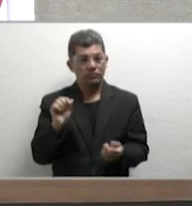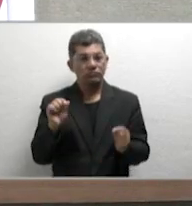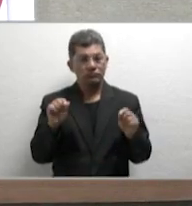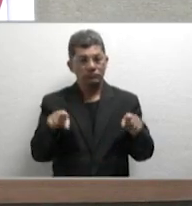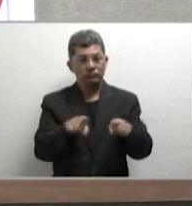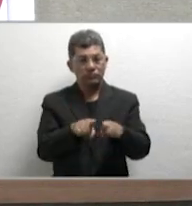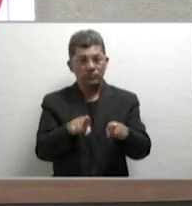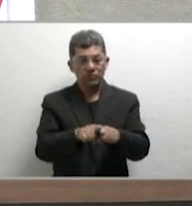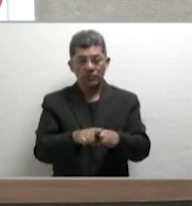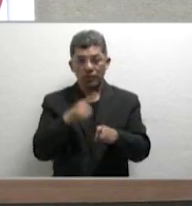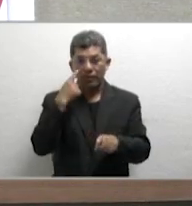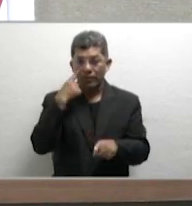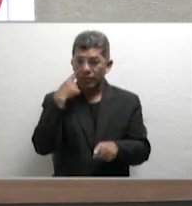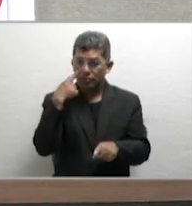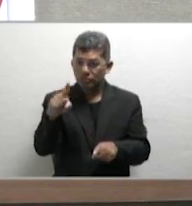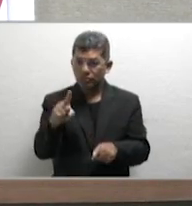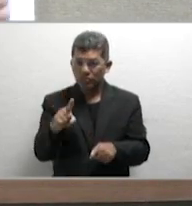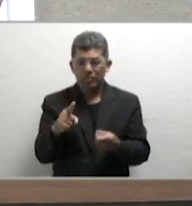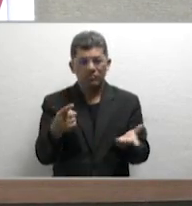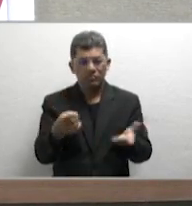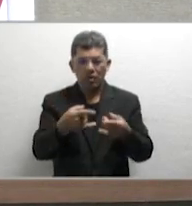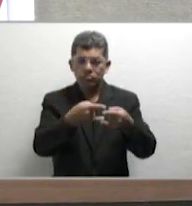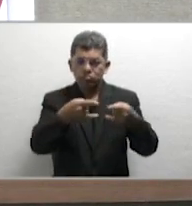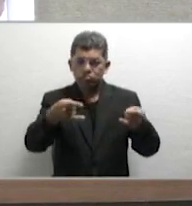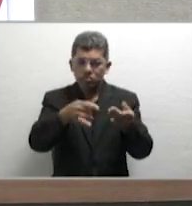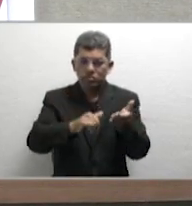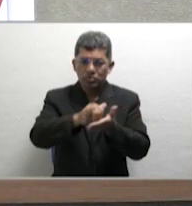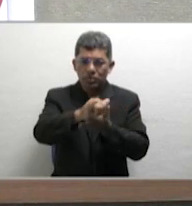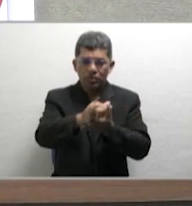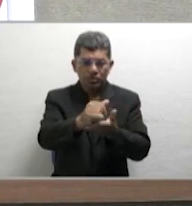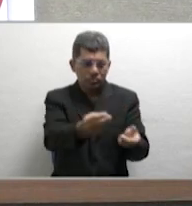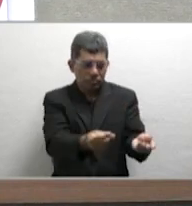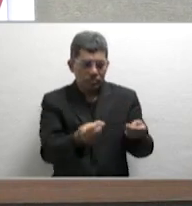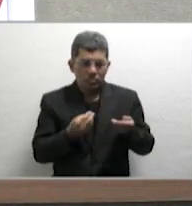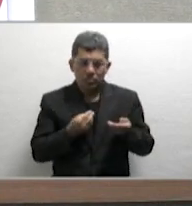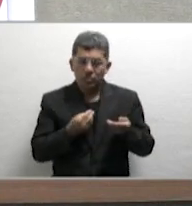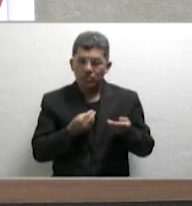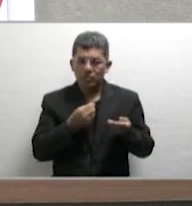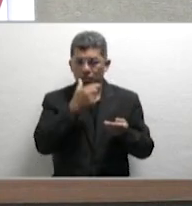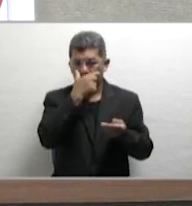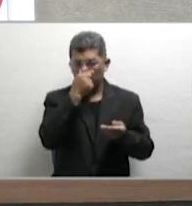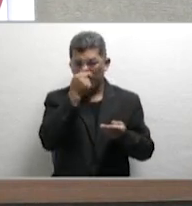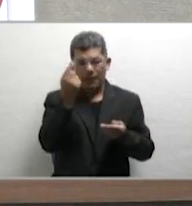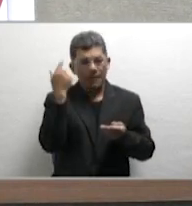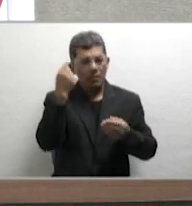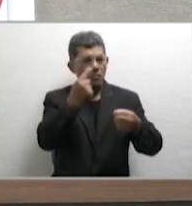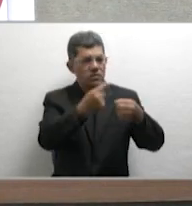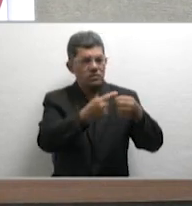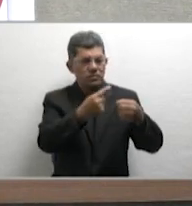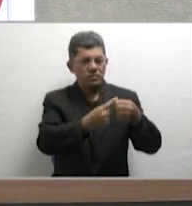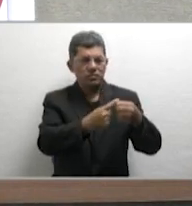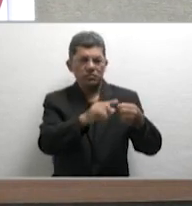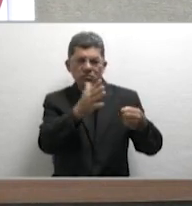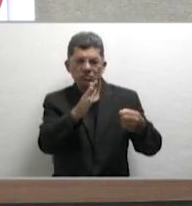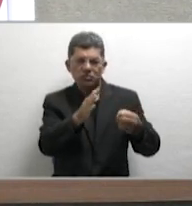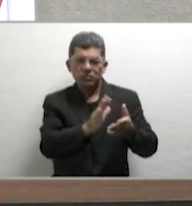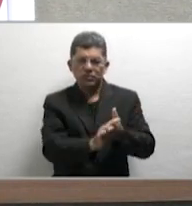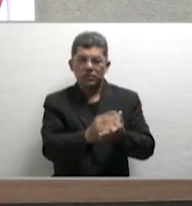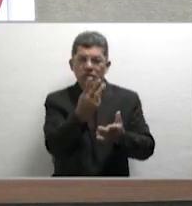E, pasmem, meus senhores, uma passagem, ontem eu recebi, deputado Daniel, lá de Jerunepé, uma passagem